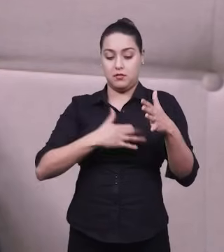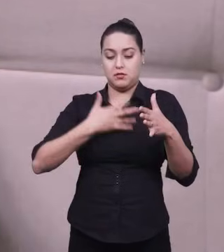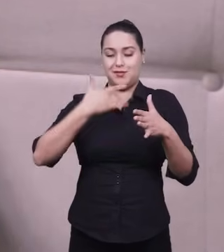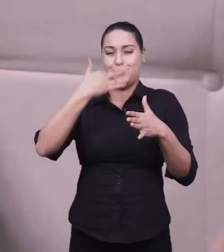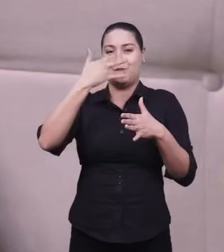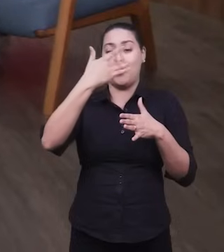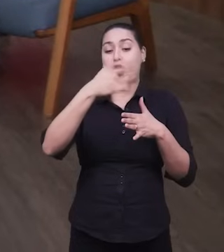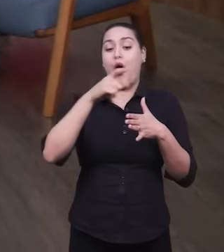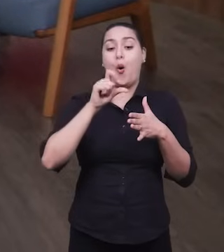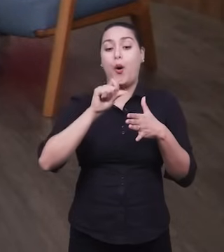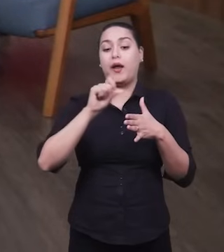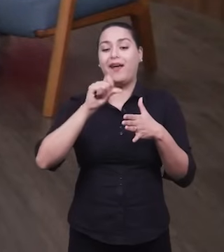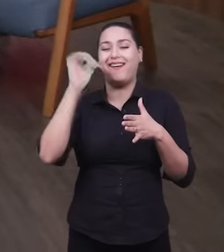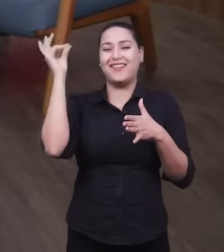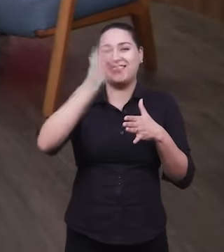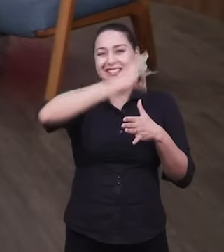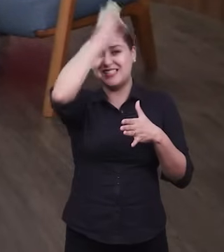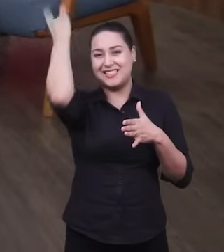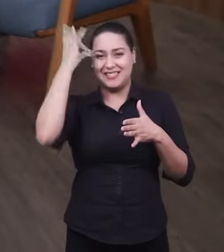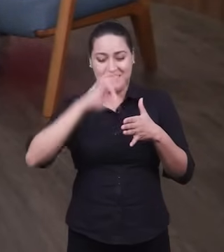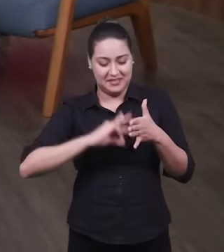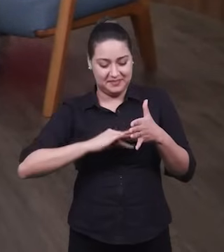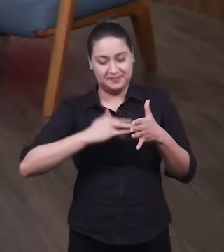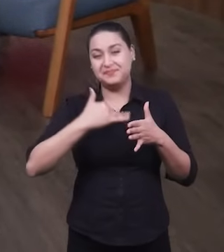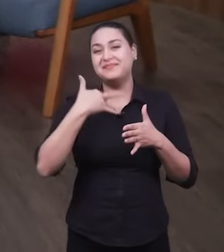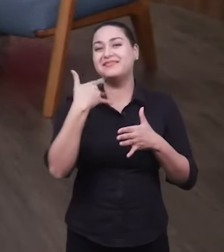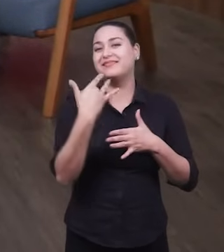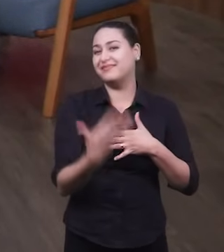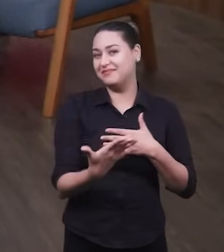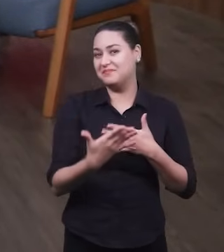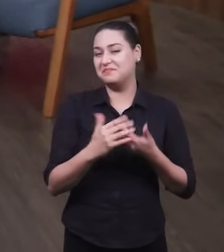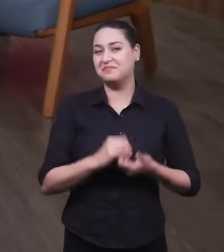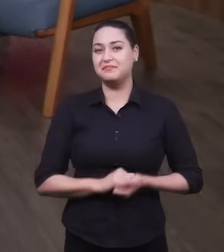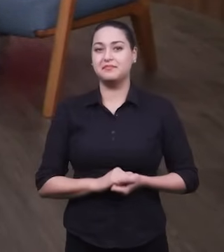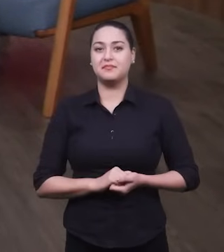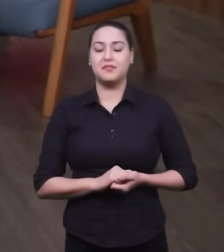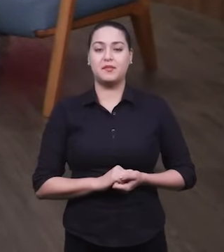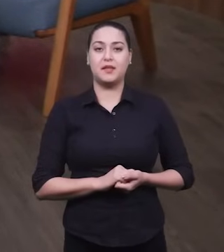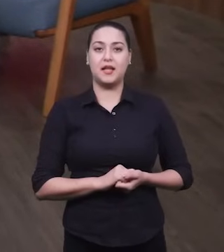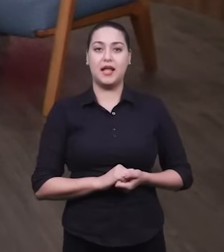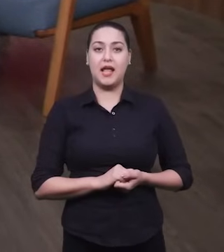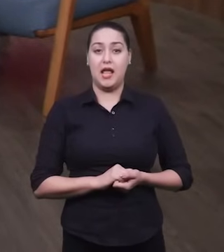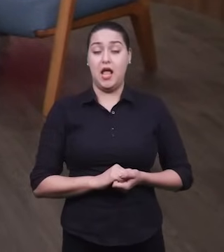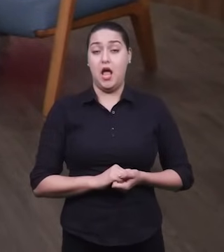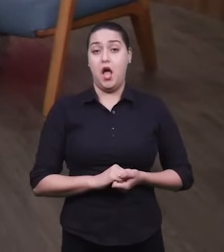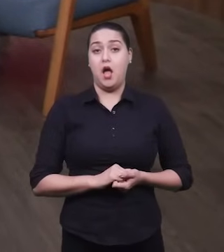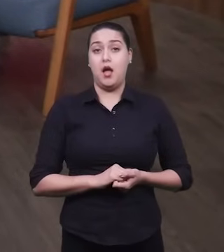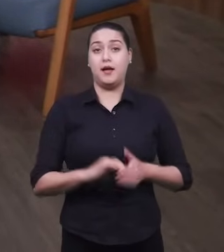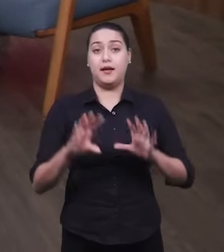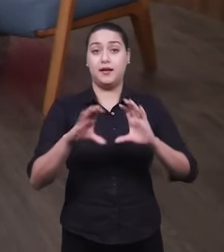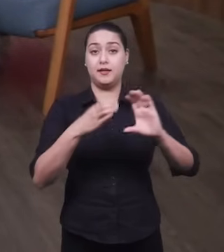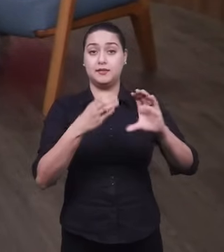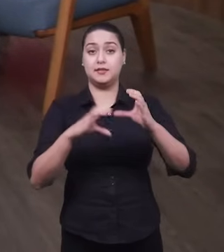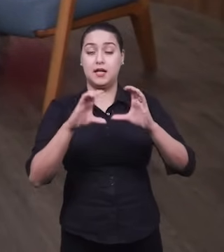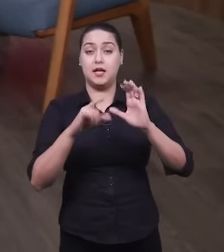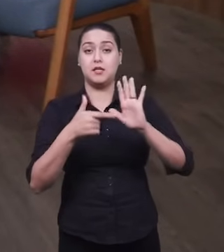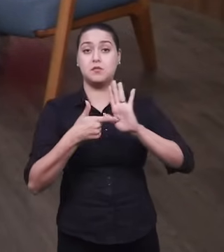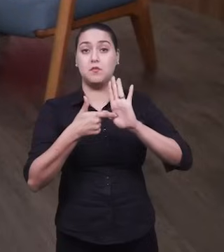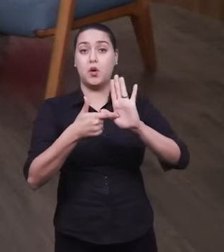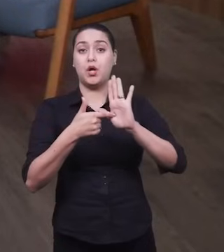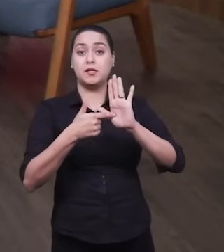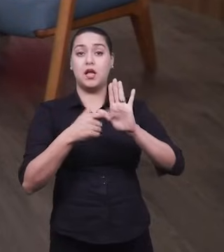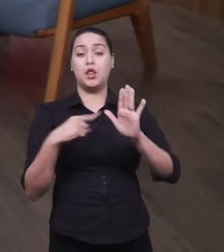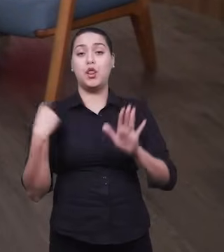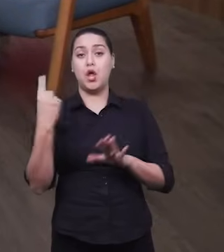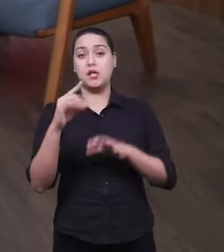Santo. Isso que você mencionou, Josias, as nossas vinhas estão em flor, essa passagem de Cantares,